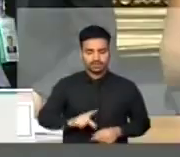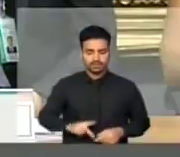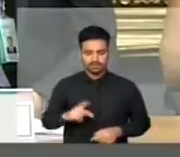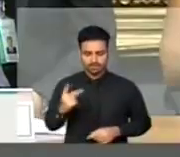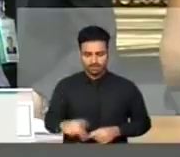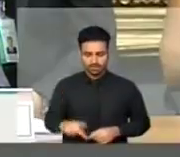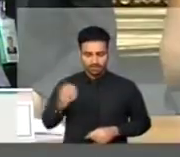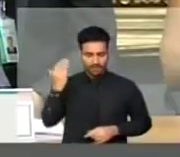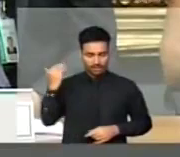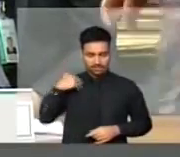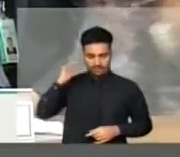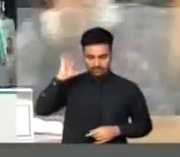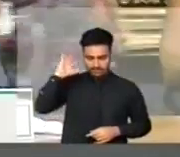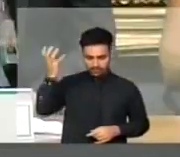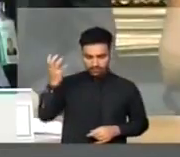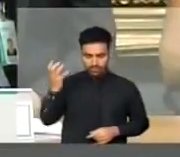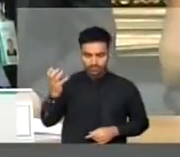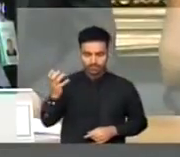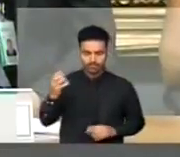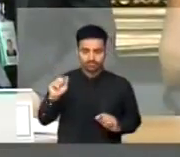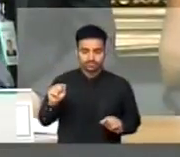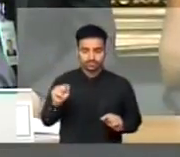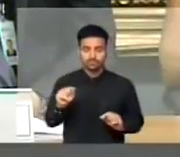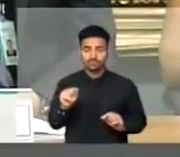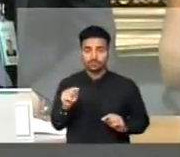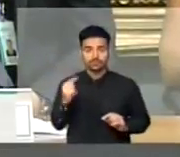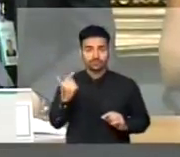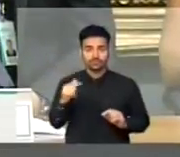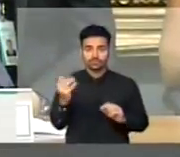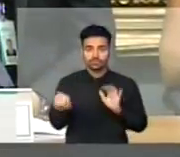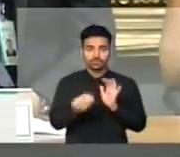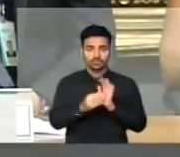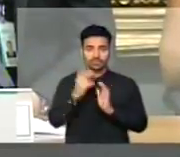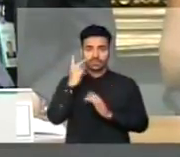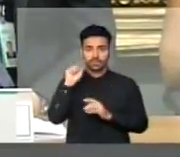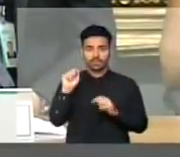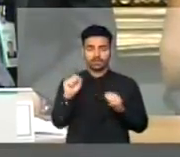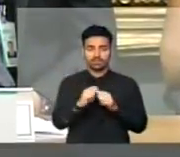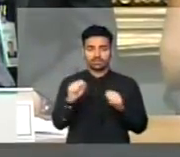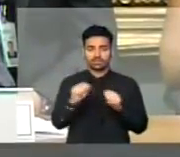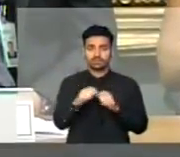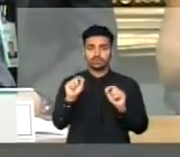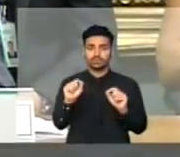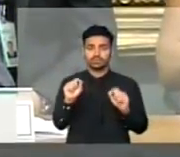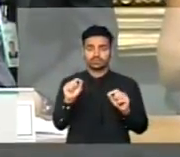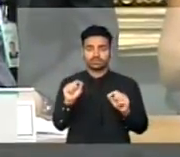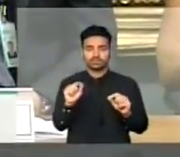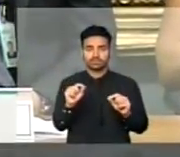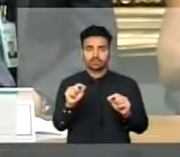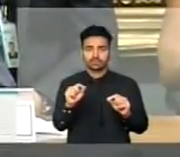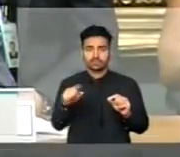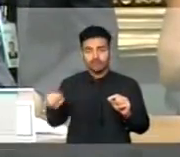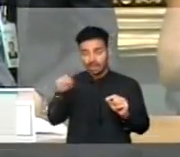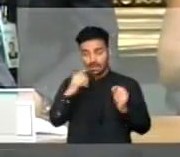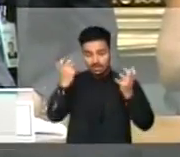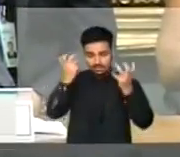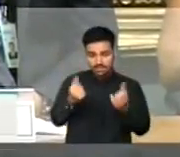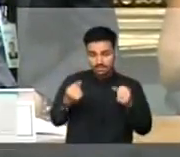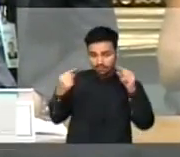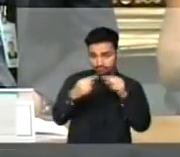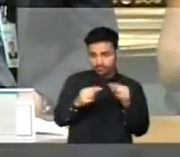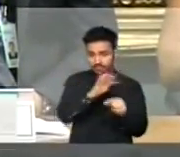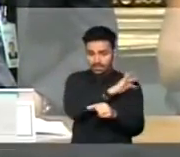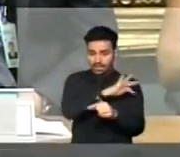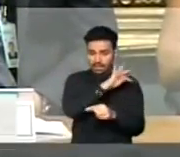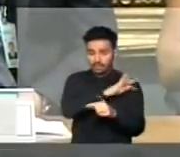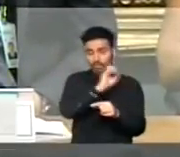decisão inicial, não foram considerados para a formação de juízo, do juízo de admissibilidade técnica e